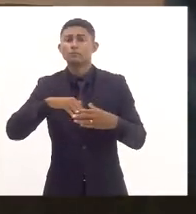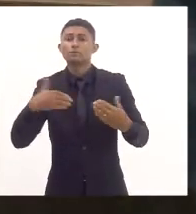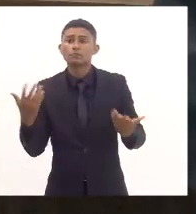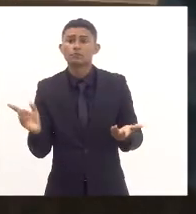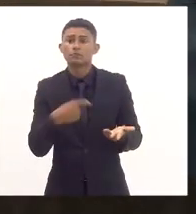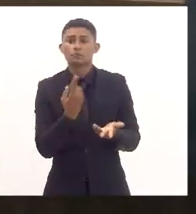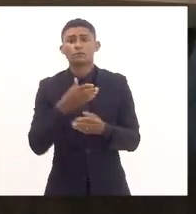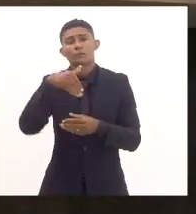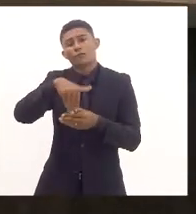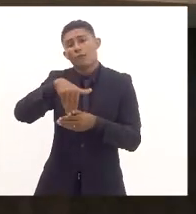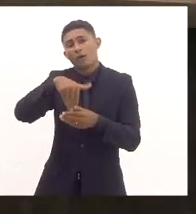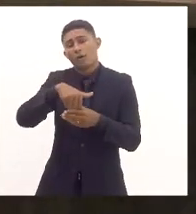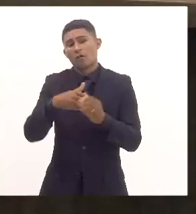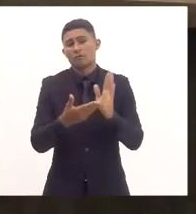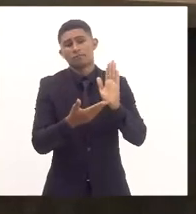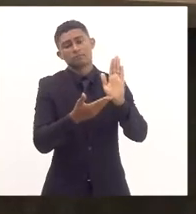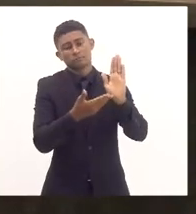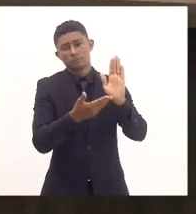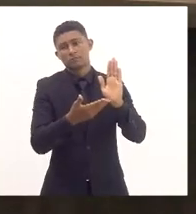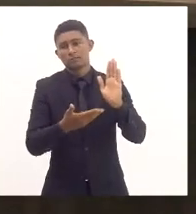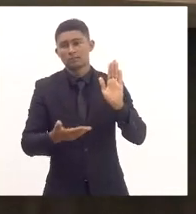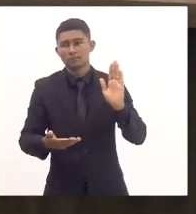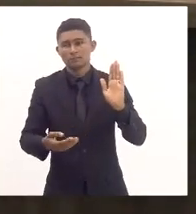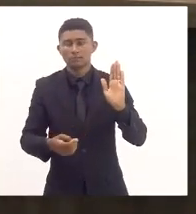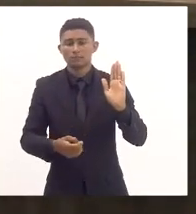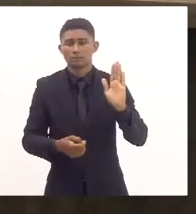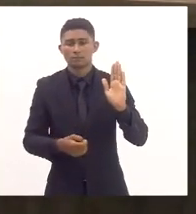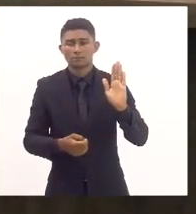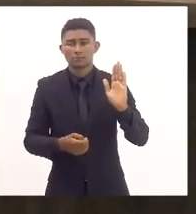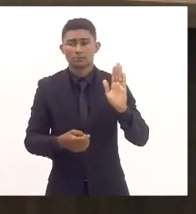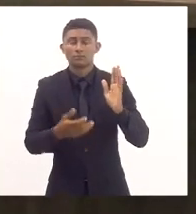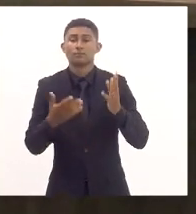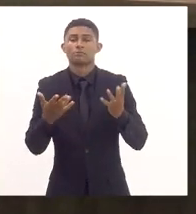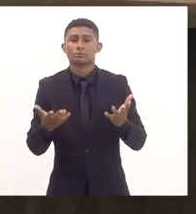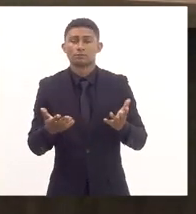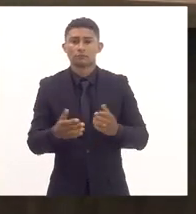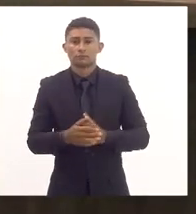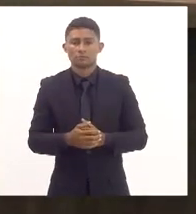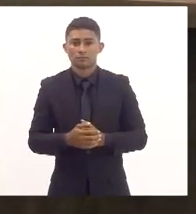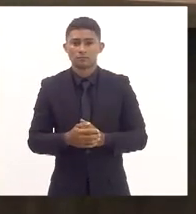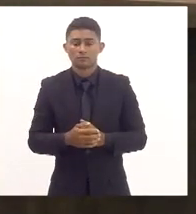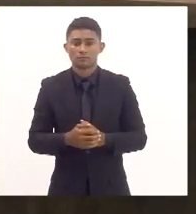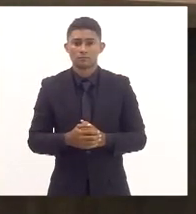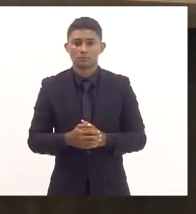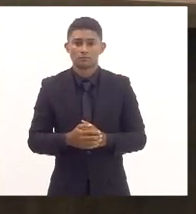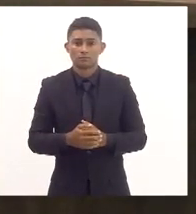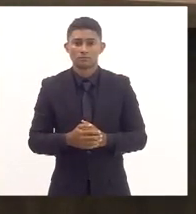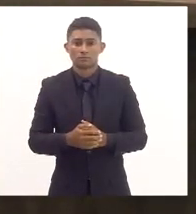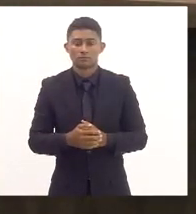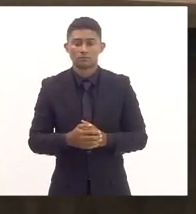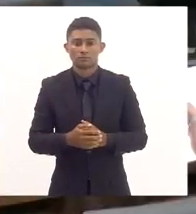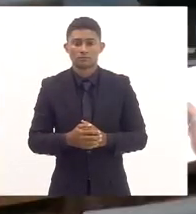volte o projeto essa essa é isso é o que eu não podem